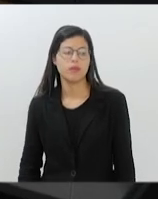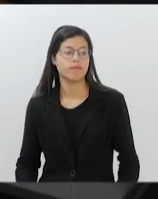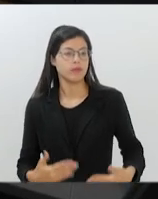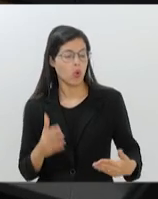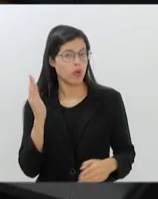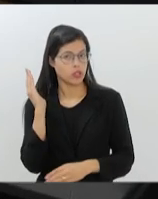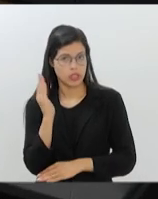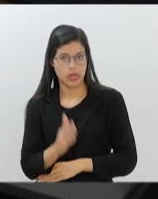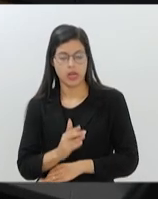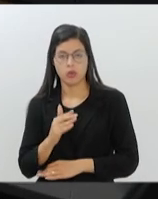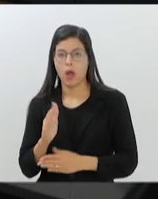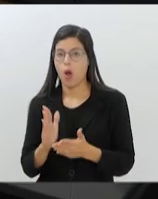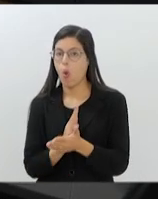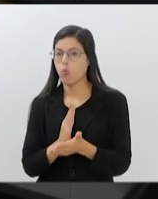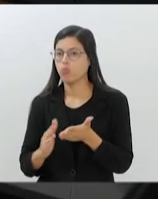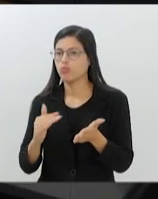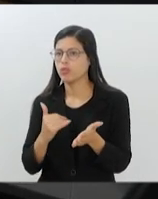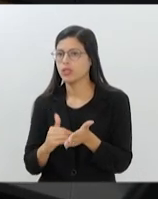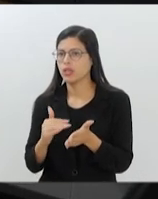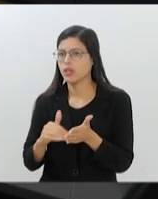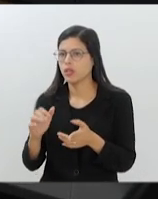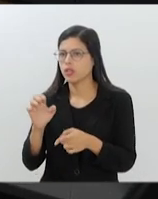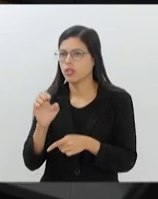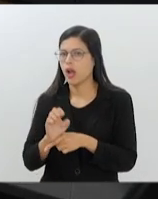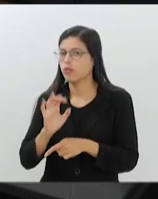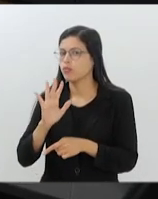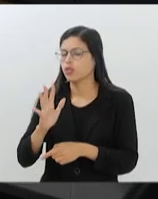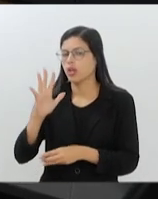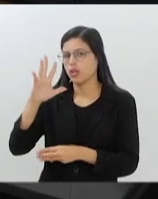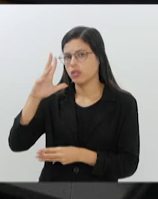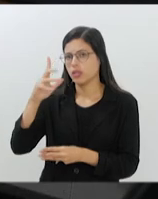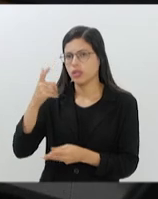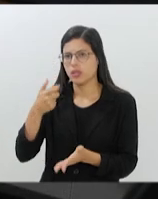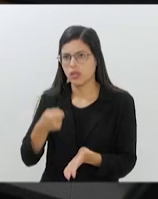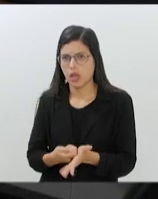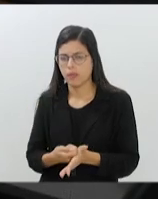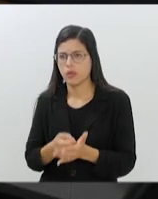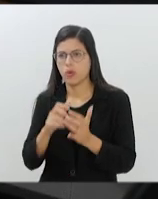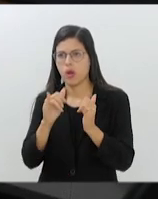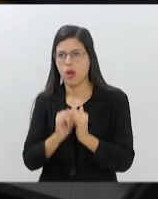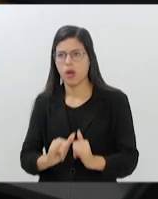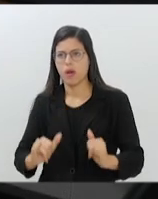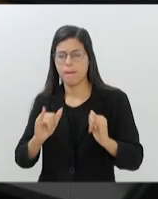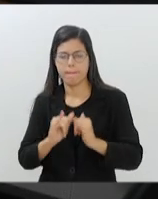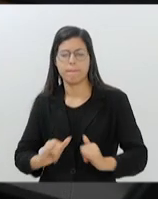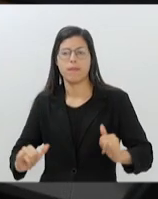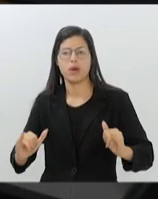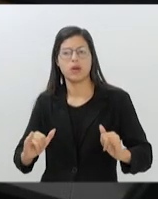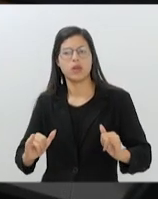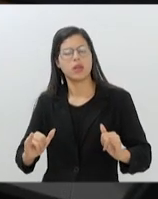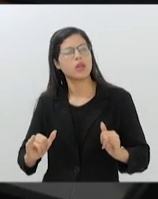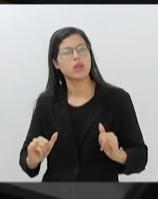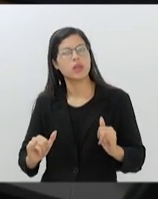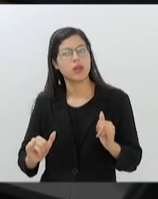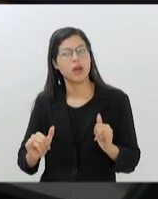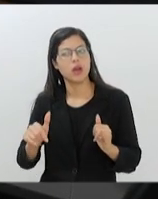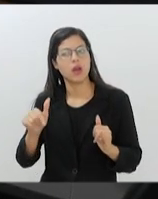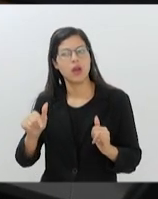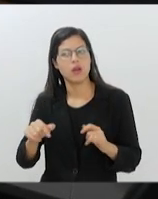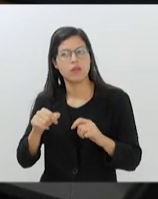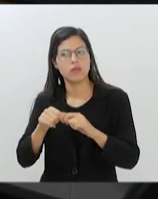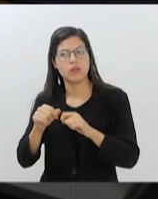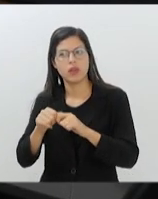secretário de estado já determinou que determinada campanha fosse veiculado num